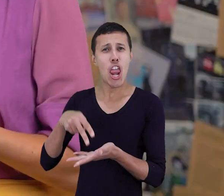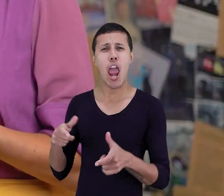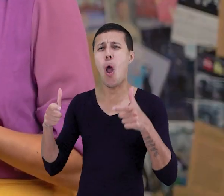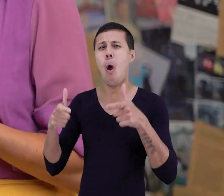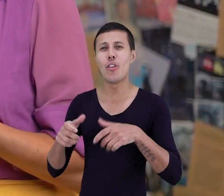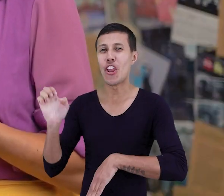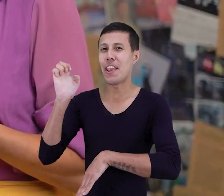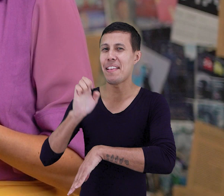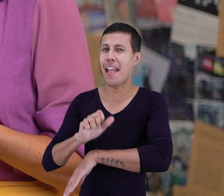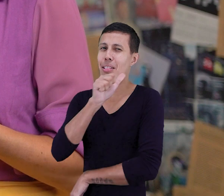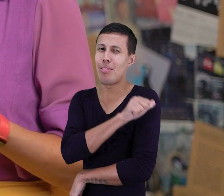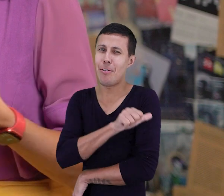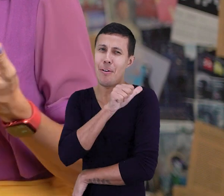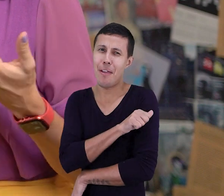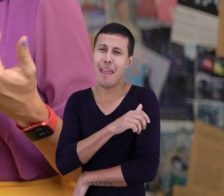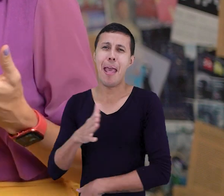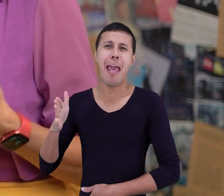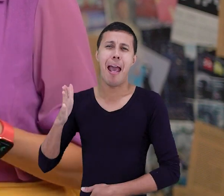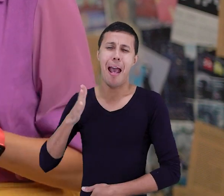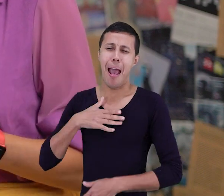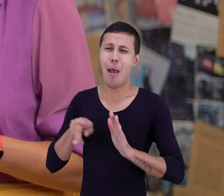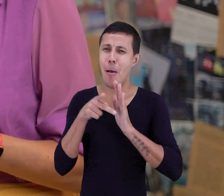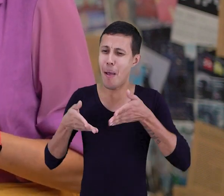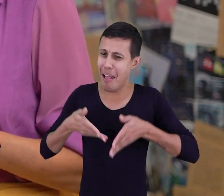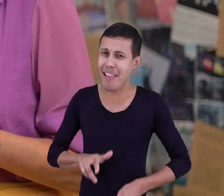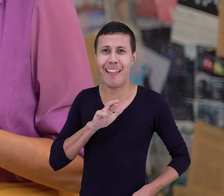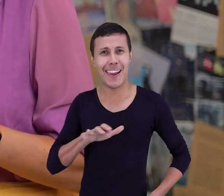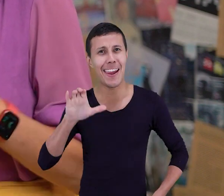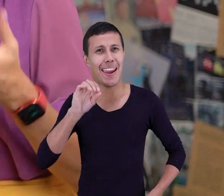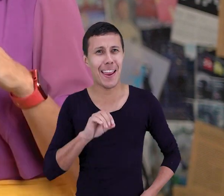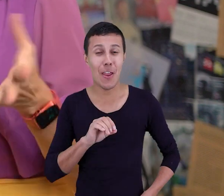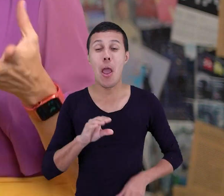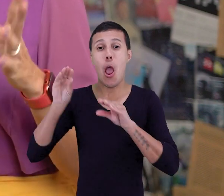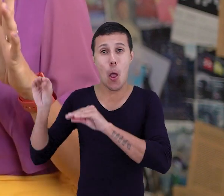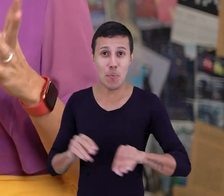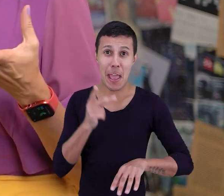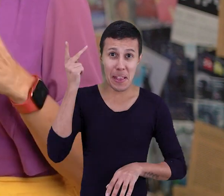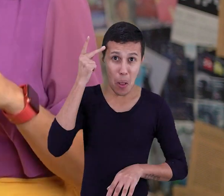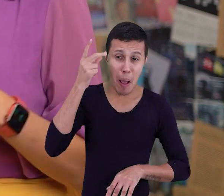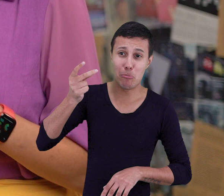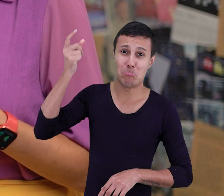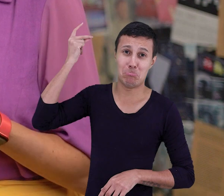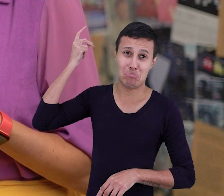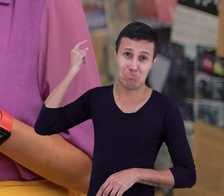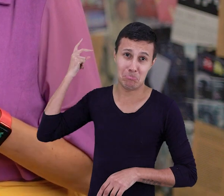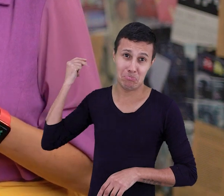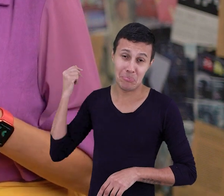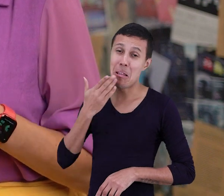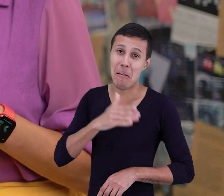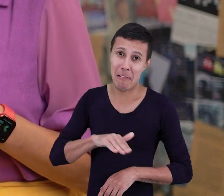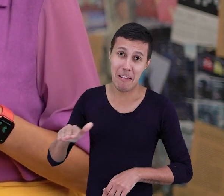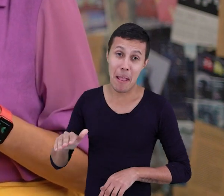Agora o Inovarão Parto Fora do Eixo chega na minha terra natal, Rio de Janeiro. Embora seja uma carioca meio fajuta, que veio para São